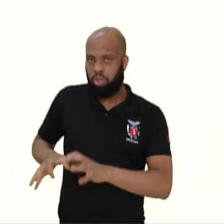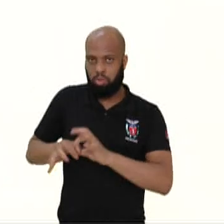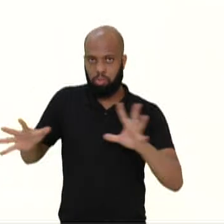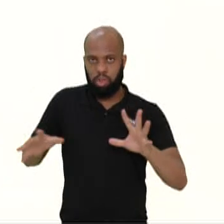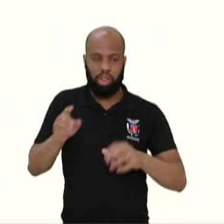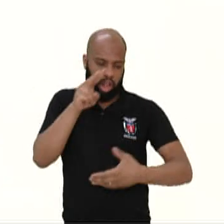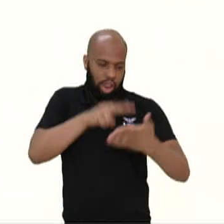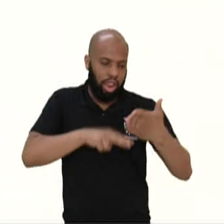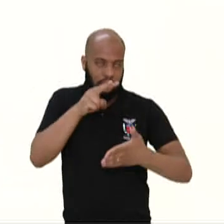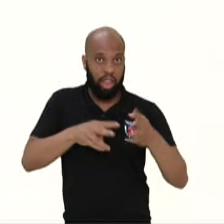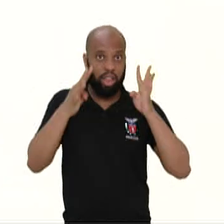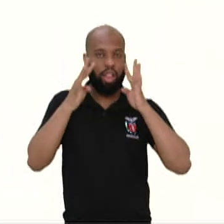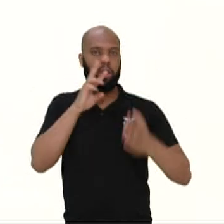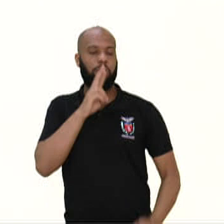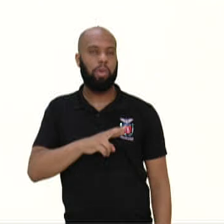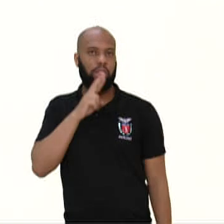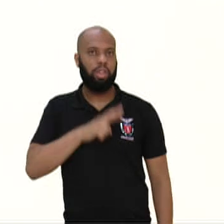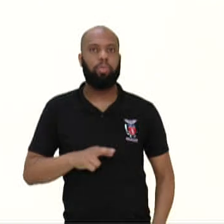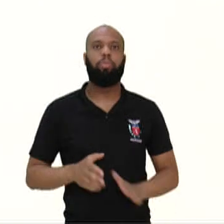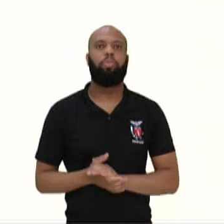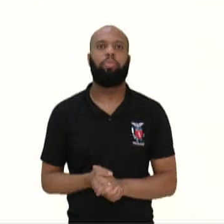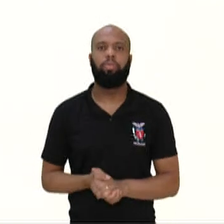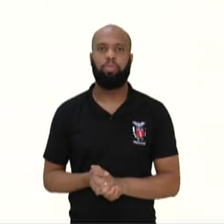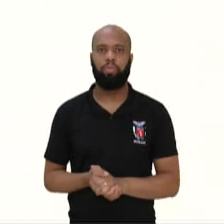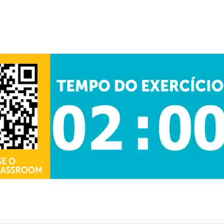com atenção e respondam.